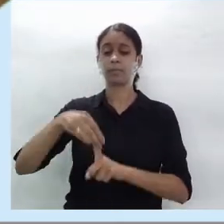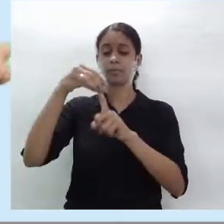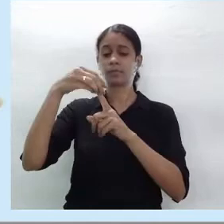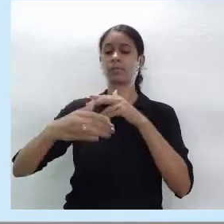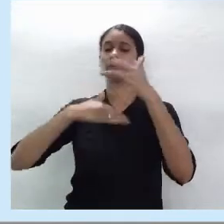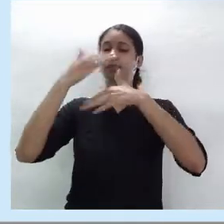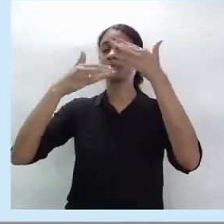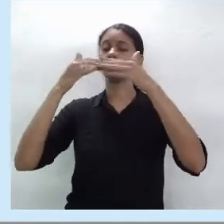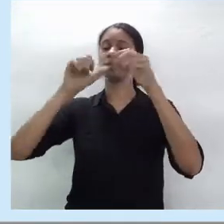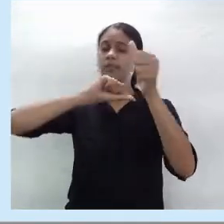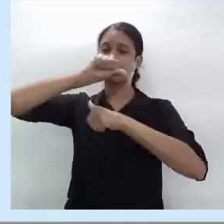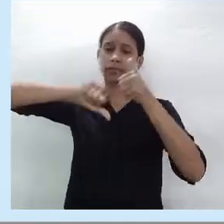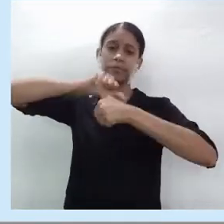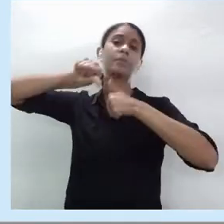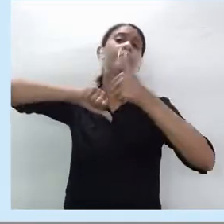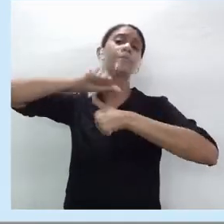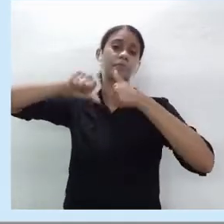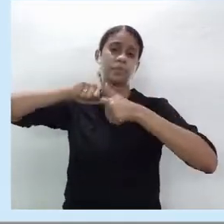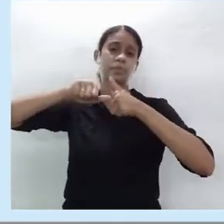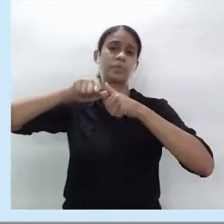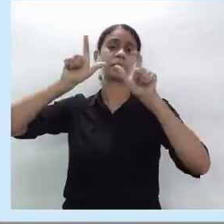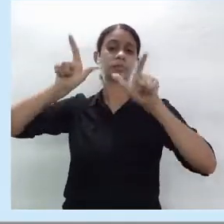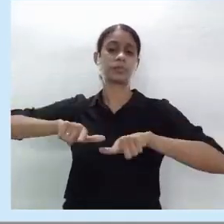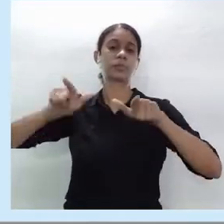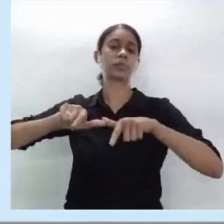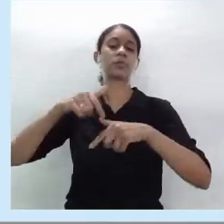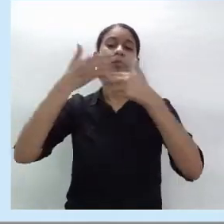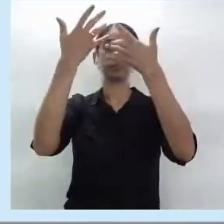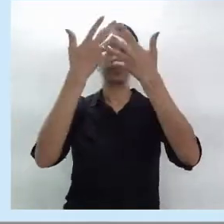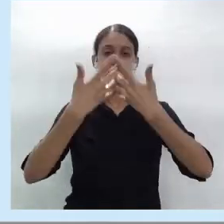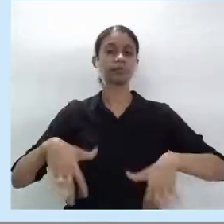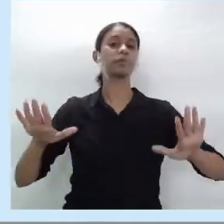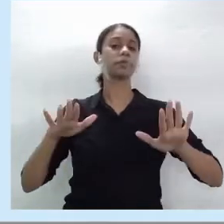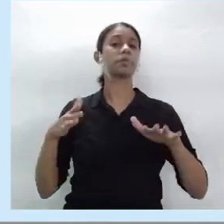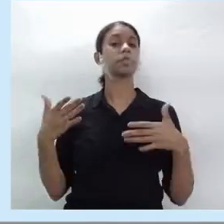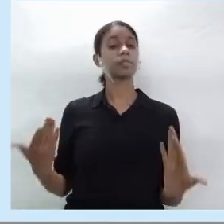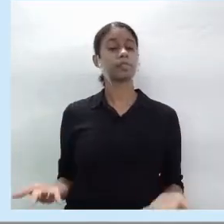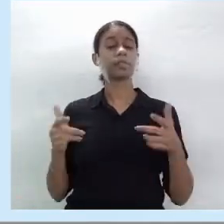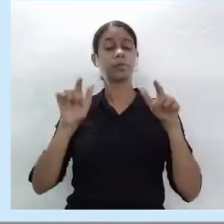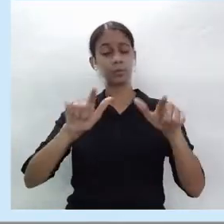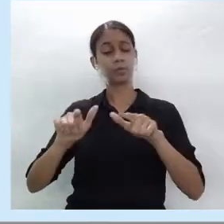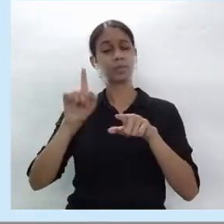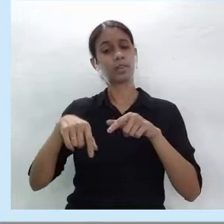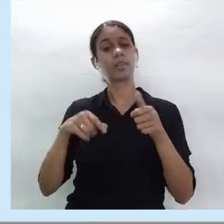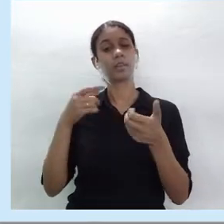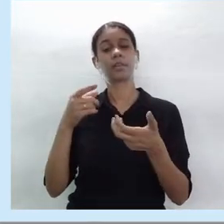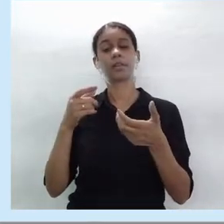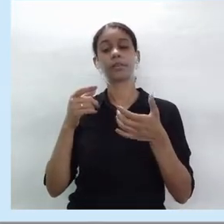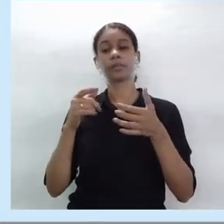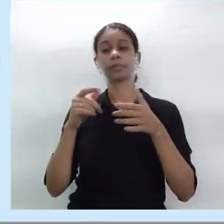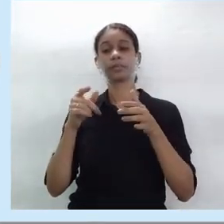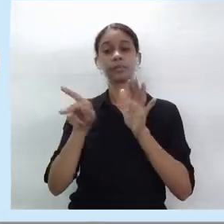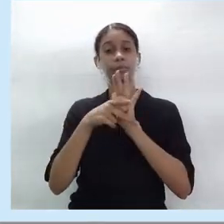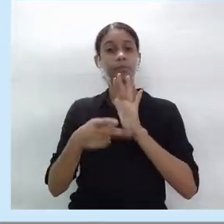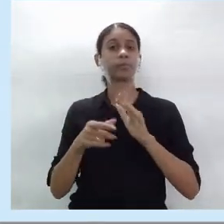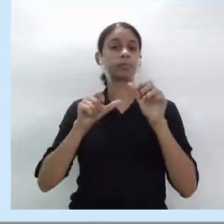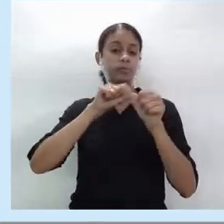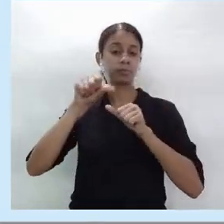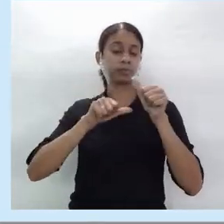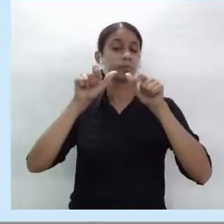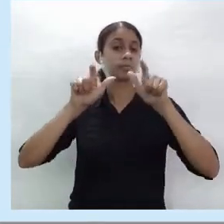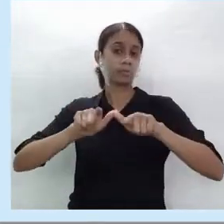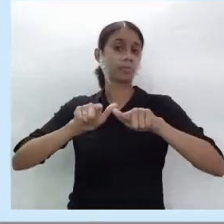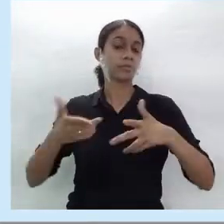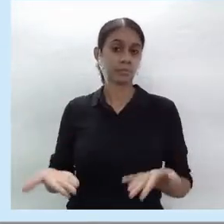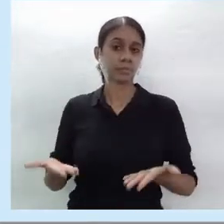transformação do meio natural. Então, o espaço é um ambiente de transformação. O espaço é uma construção